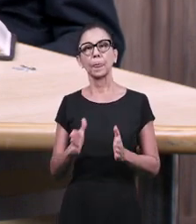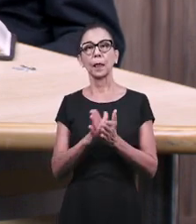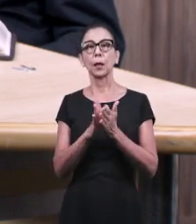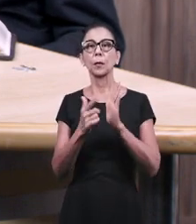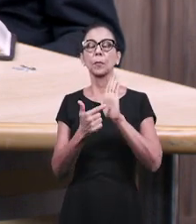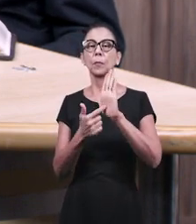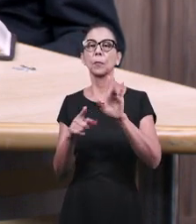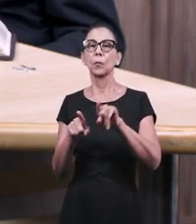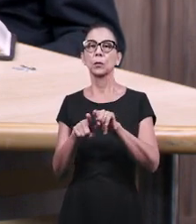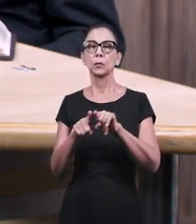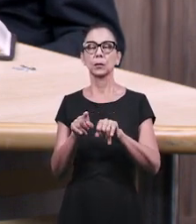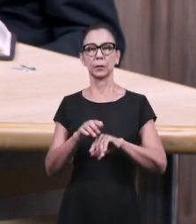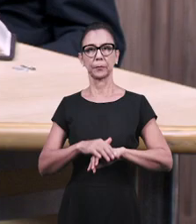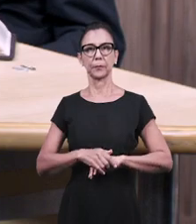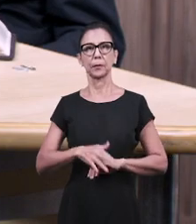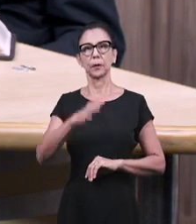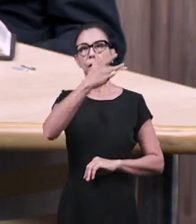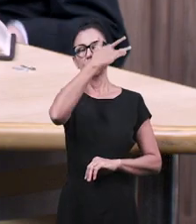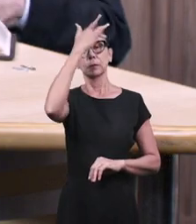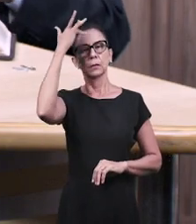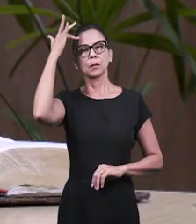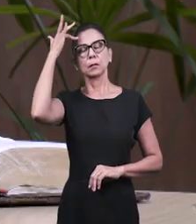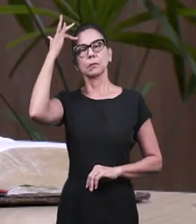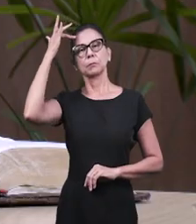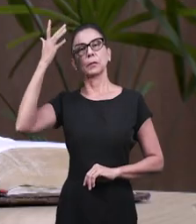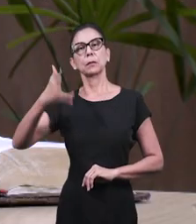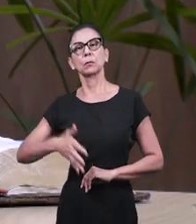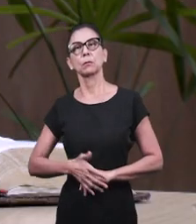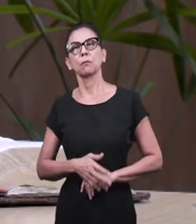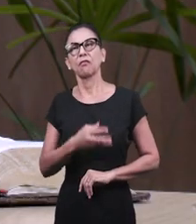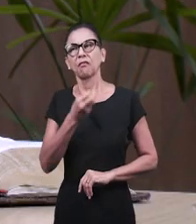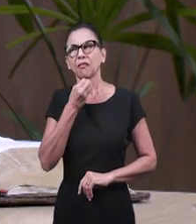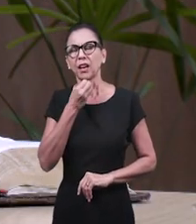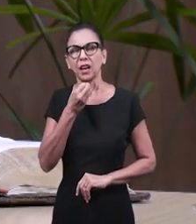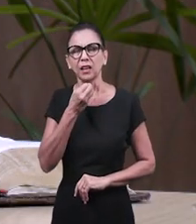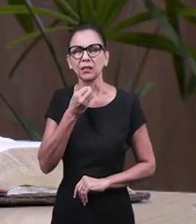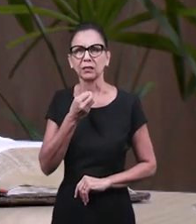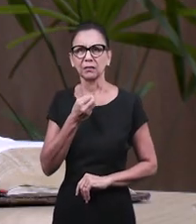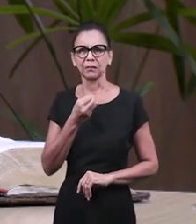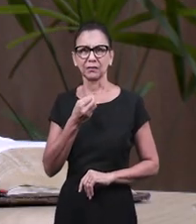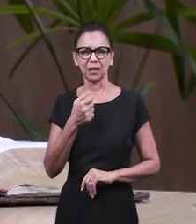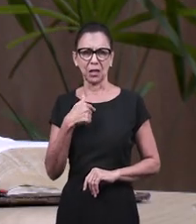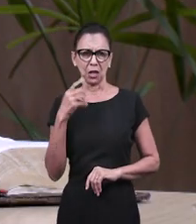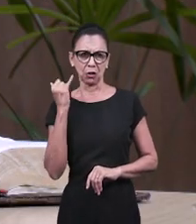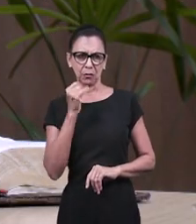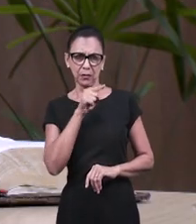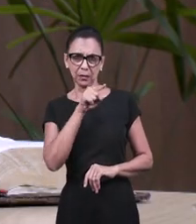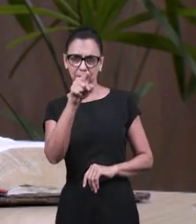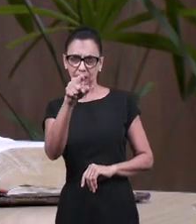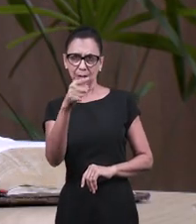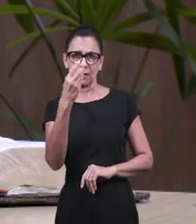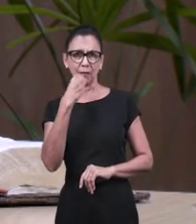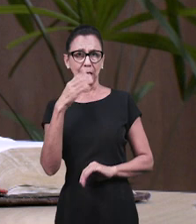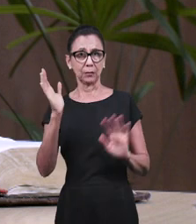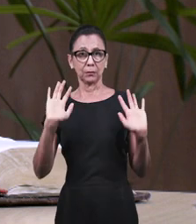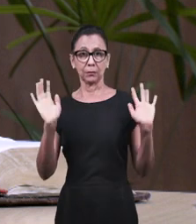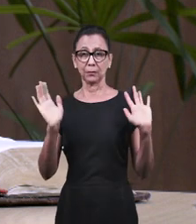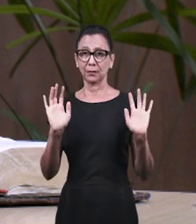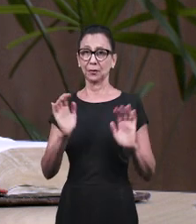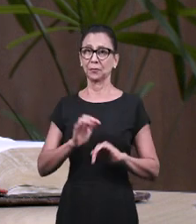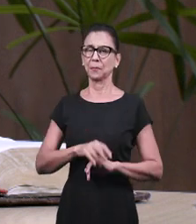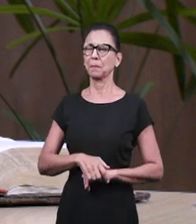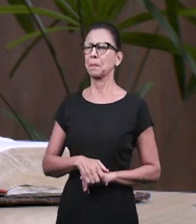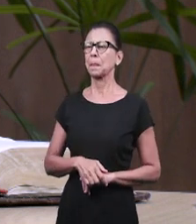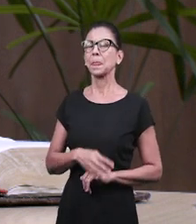dos fracos. Aí nós não estamos chamando ninguém de fraco, né? Não é isso não. Mas